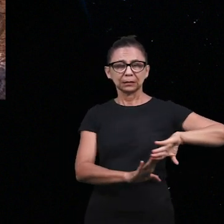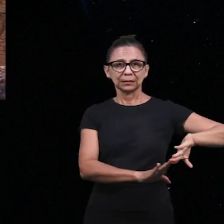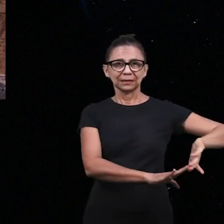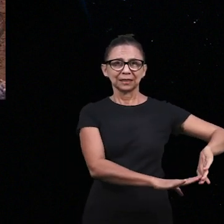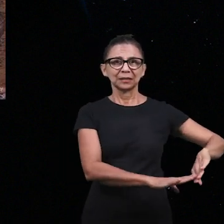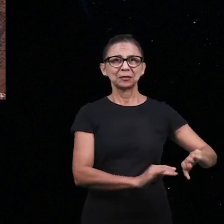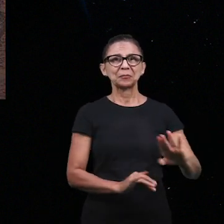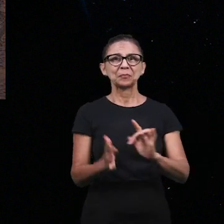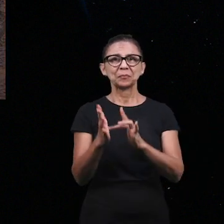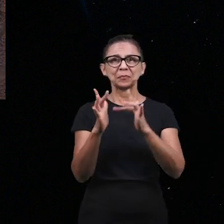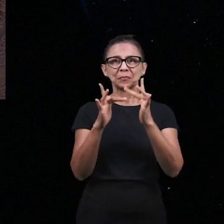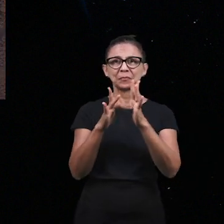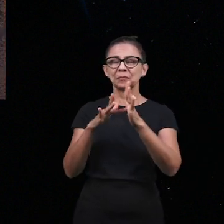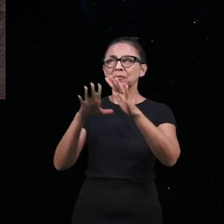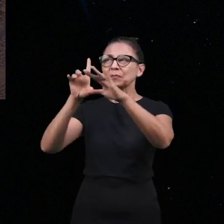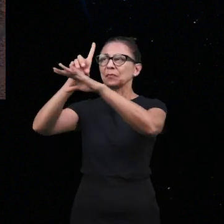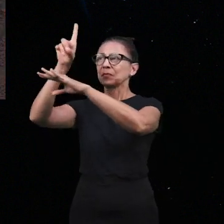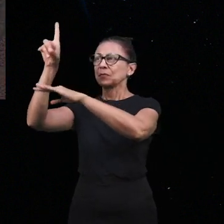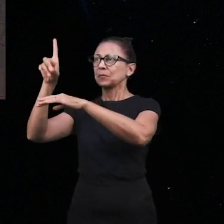vencendo vem